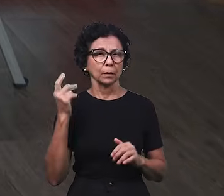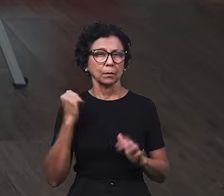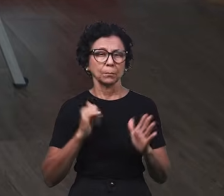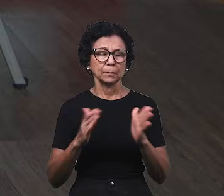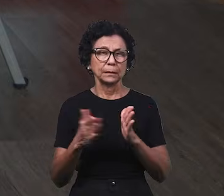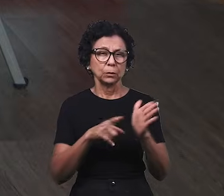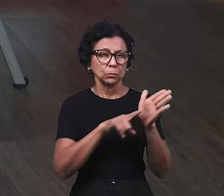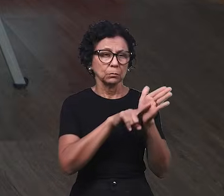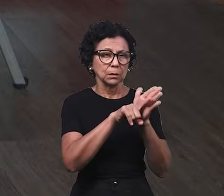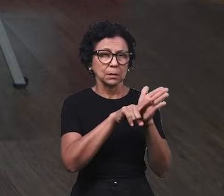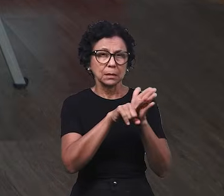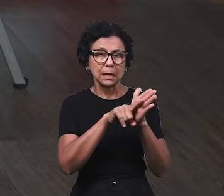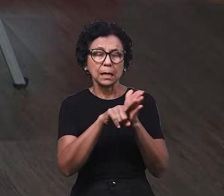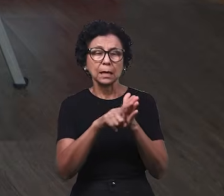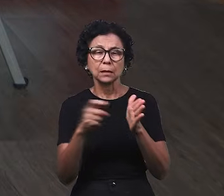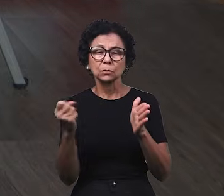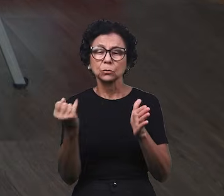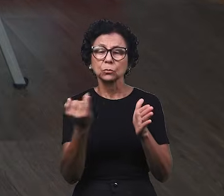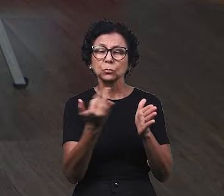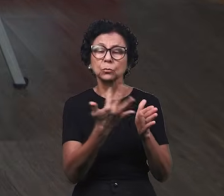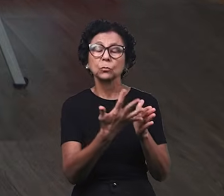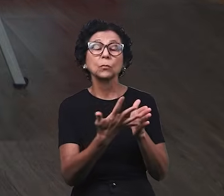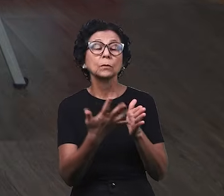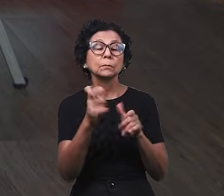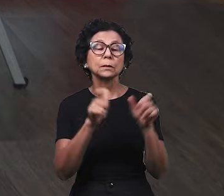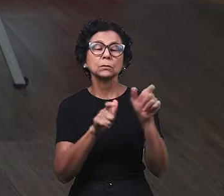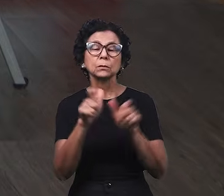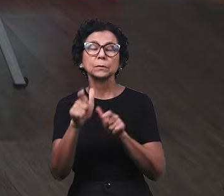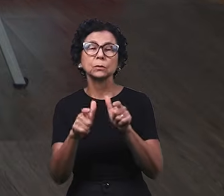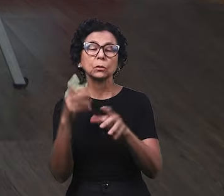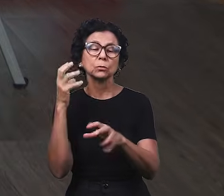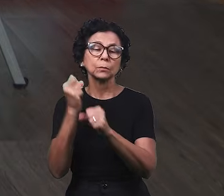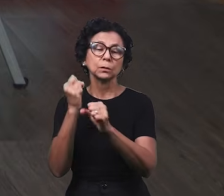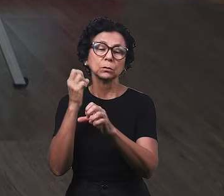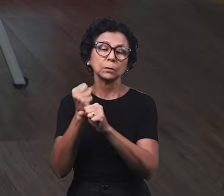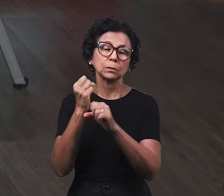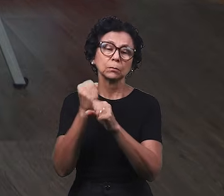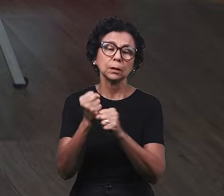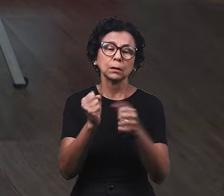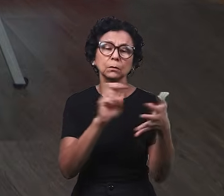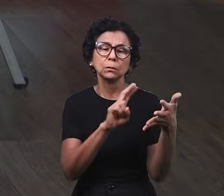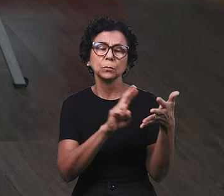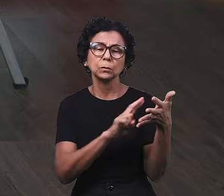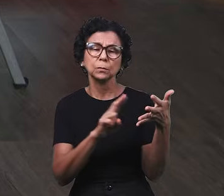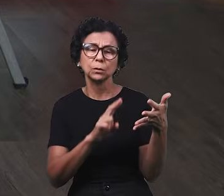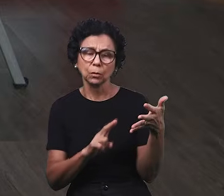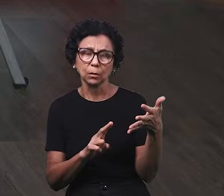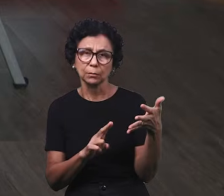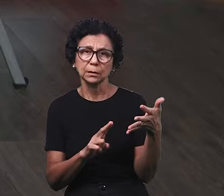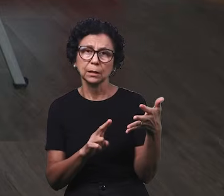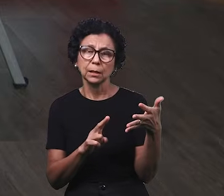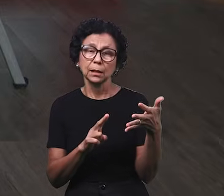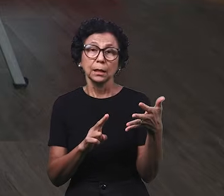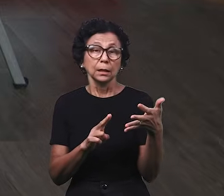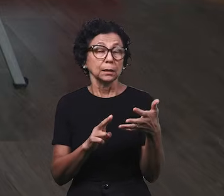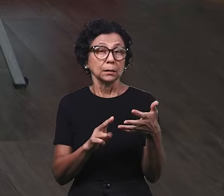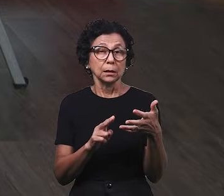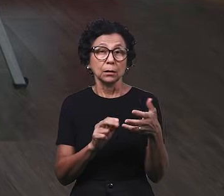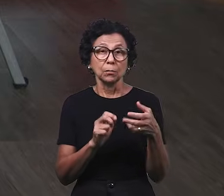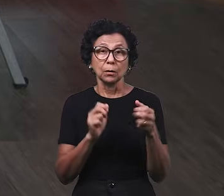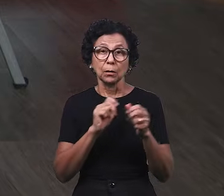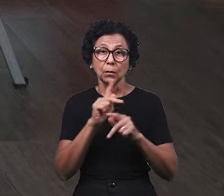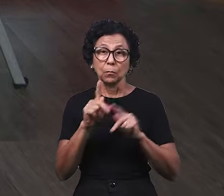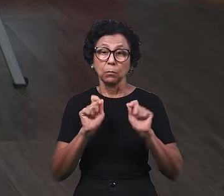era o período do censo, muita gente veio ali para a cidade, não teve lugar nas hospedagens, e